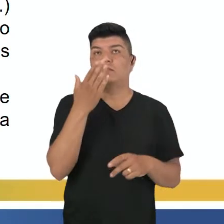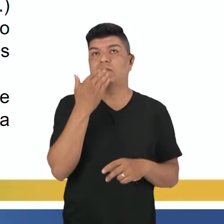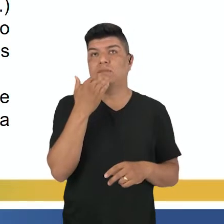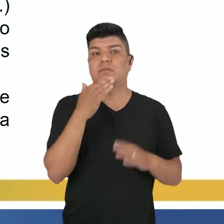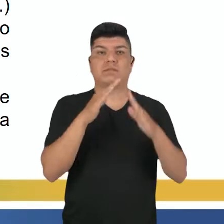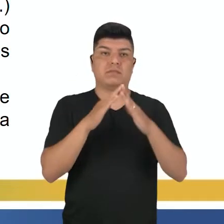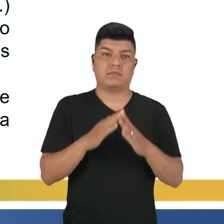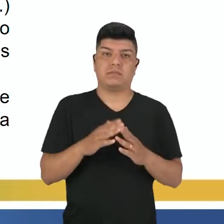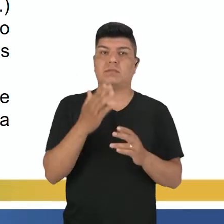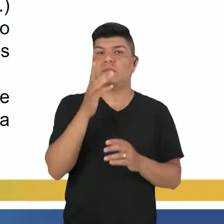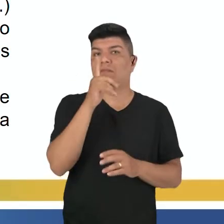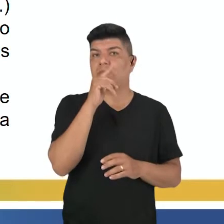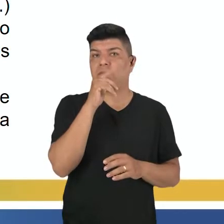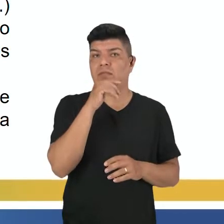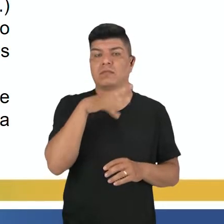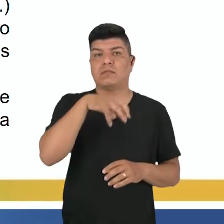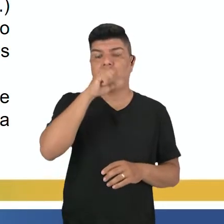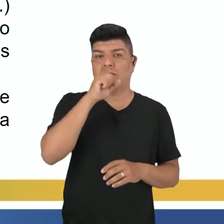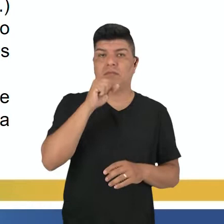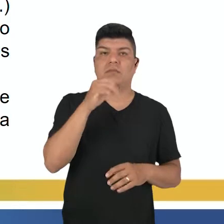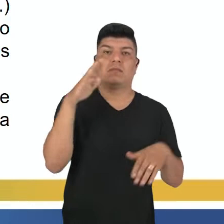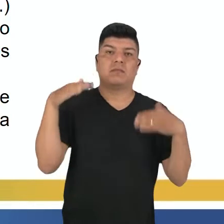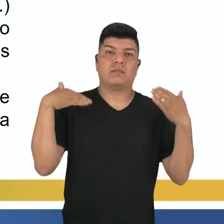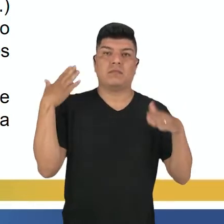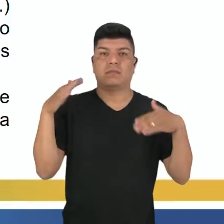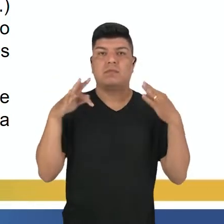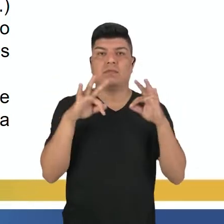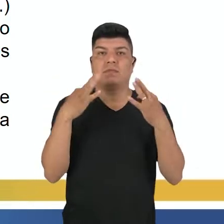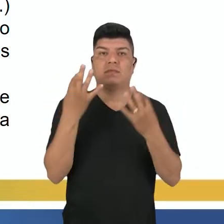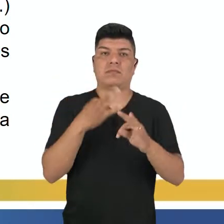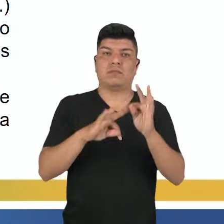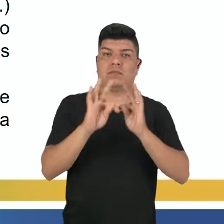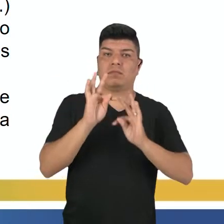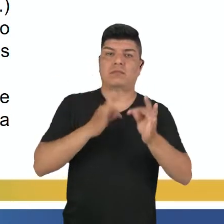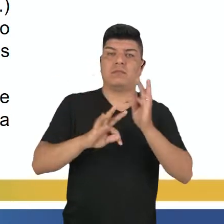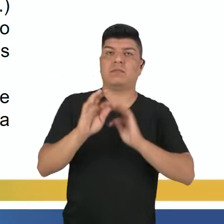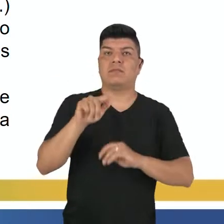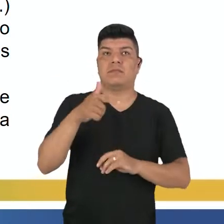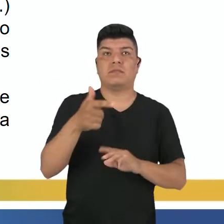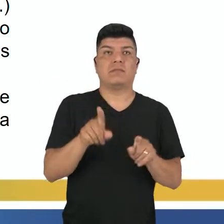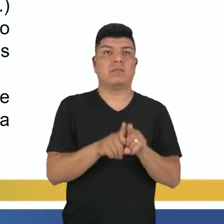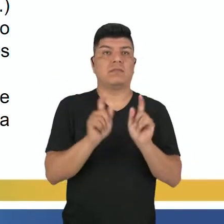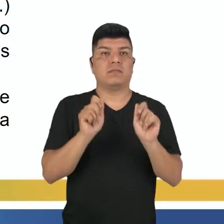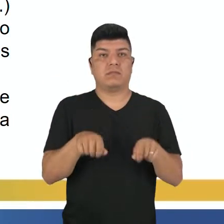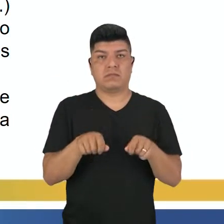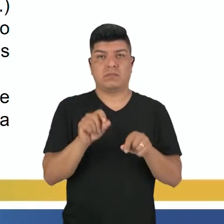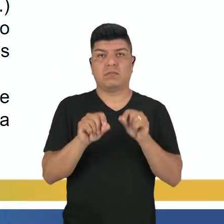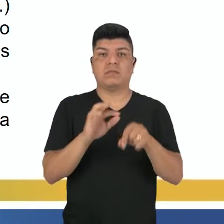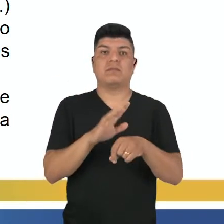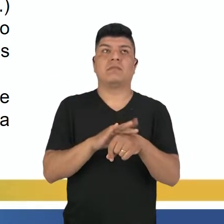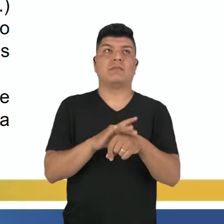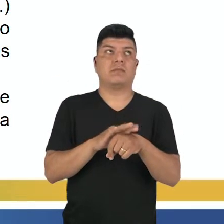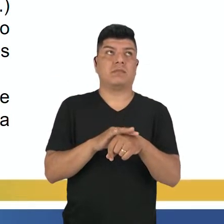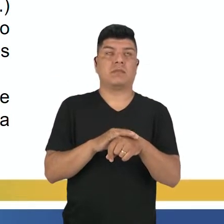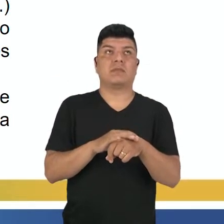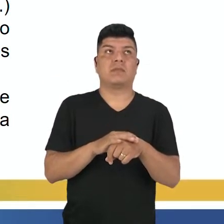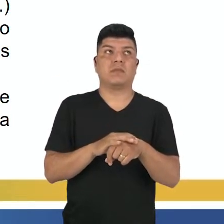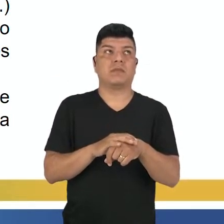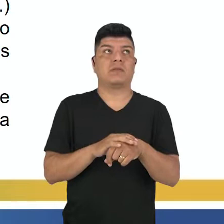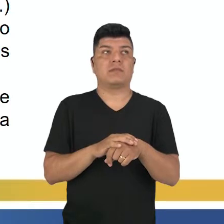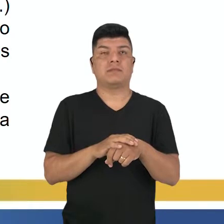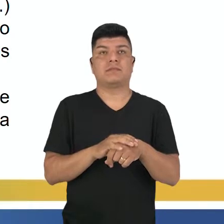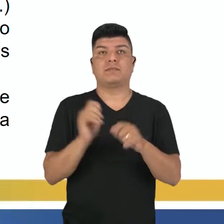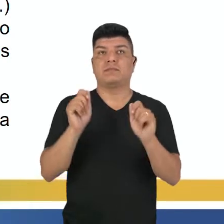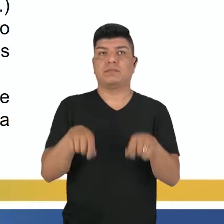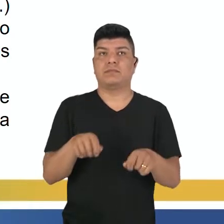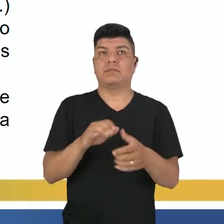alimentação, moradia, água, ar, trabalho, lazer, família, tecnologia, entre outros, também podem causar doenças, né?